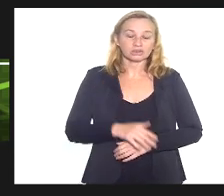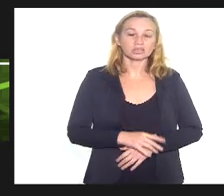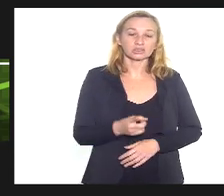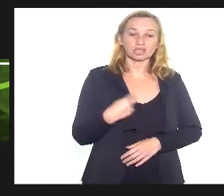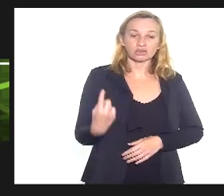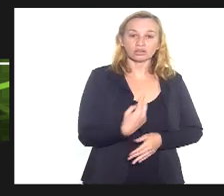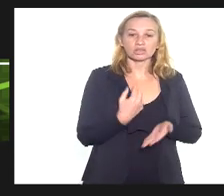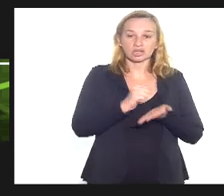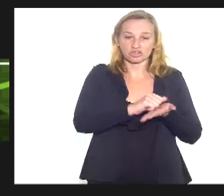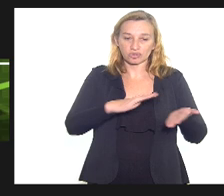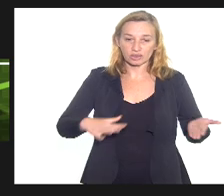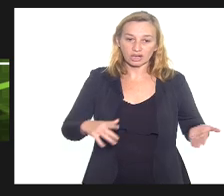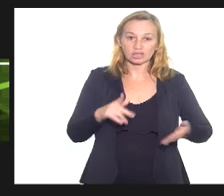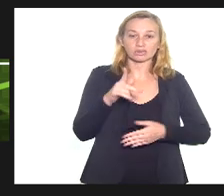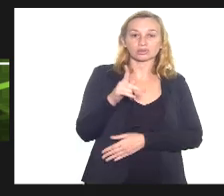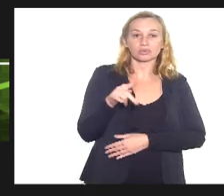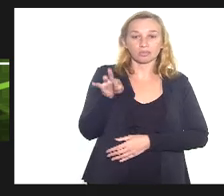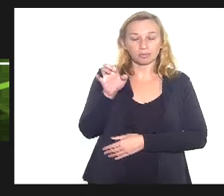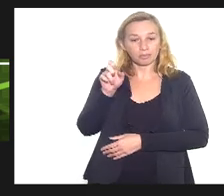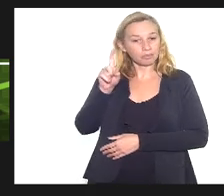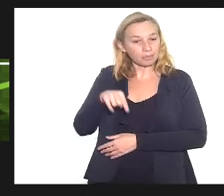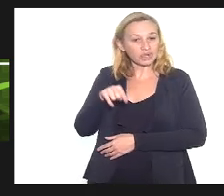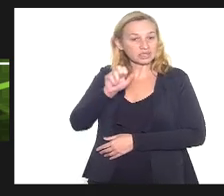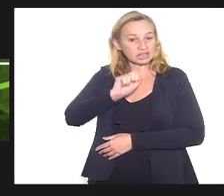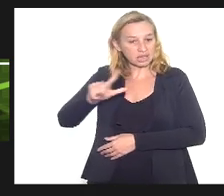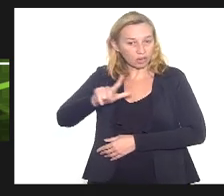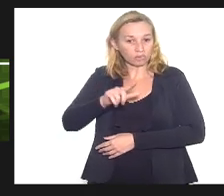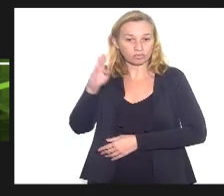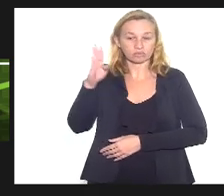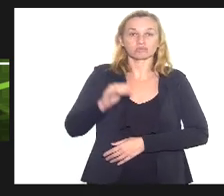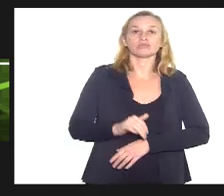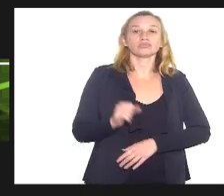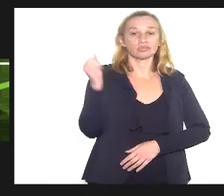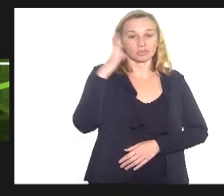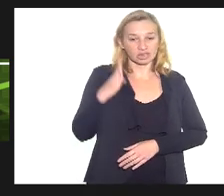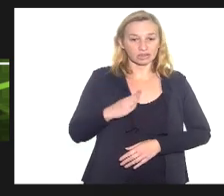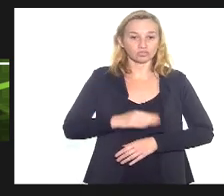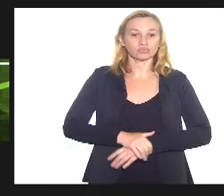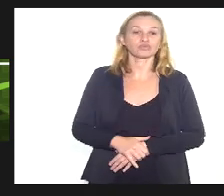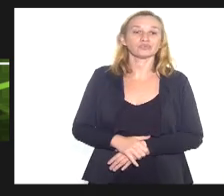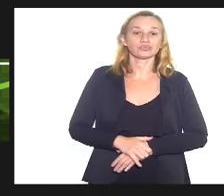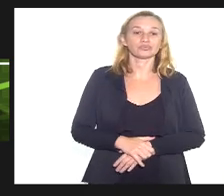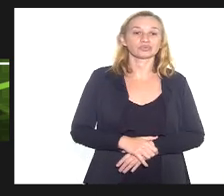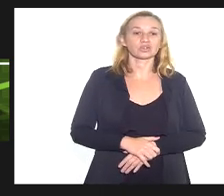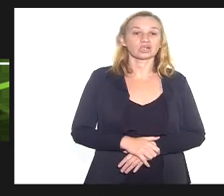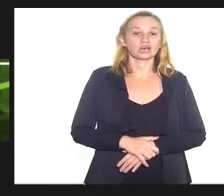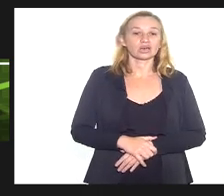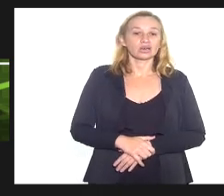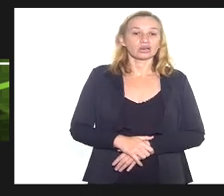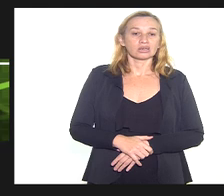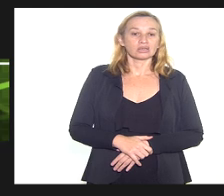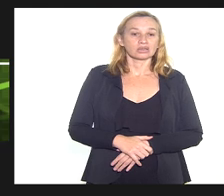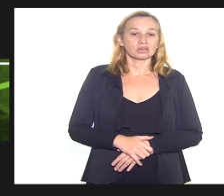nossas atividades no pré-sal brasileiro,